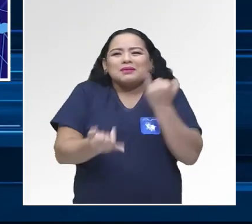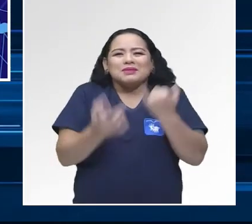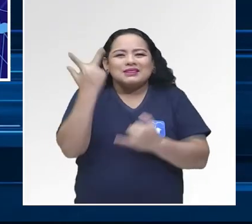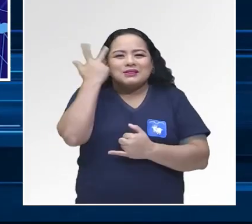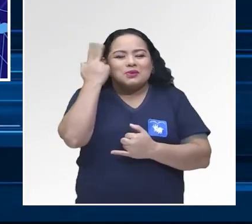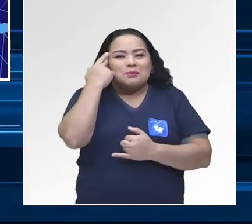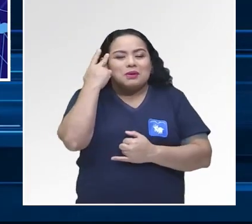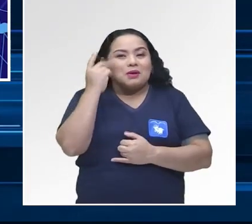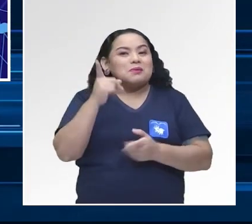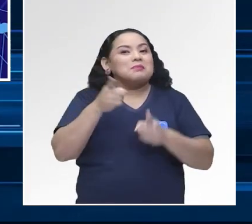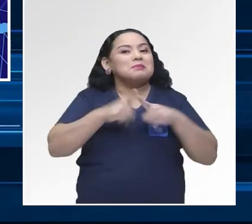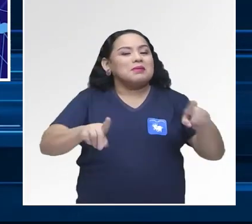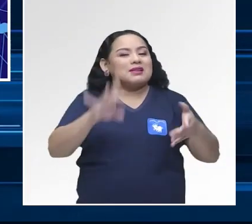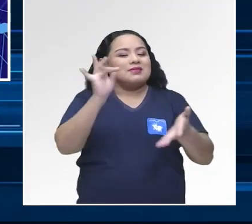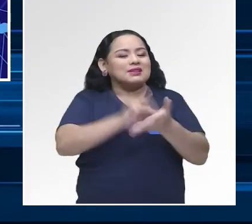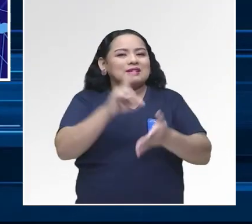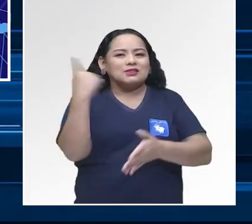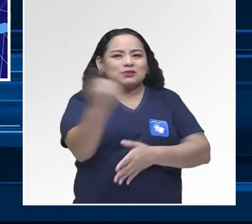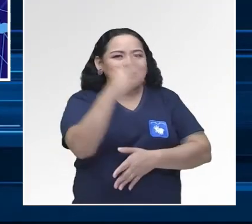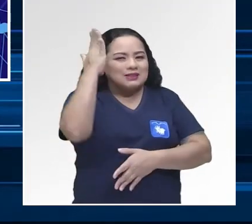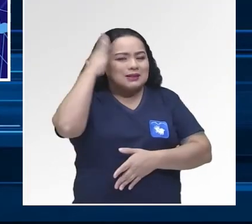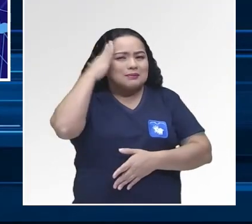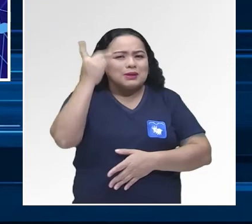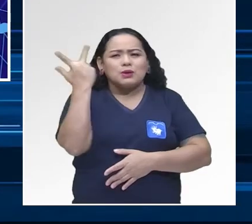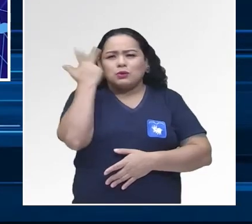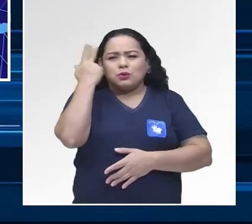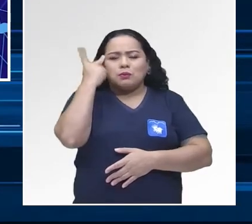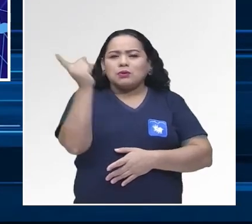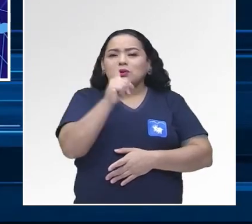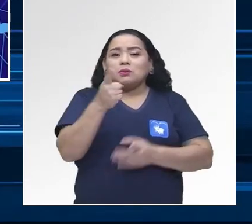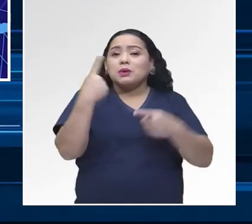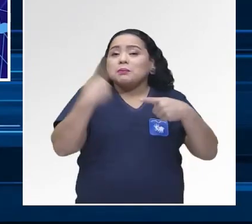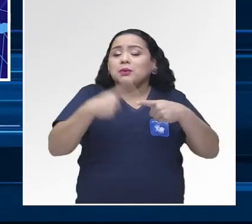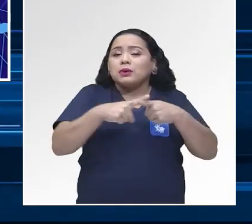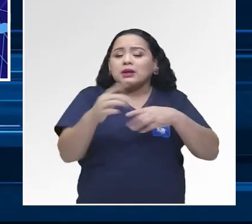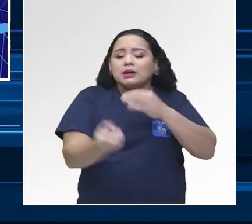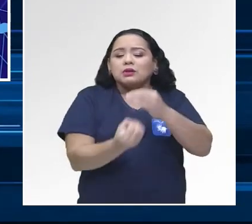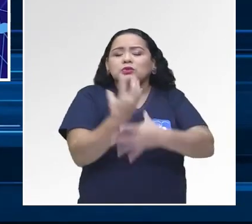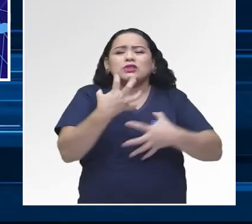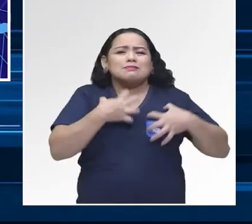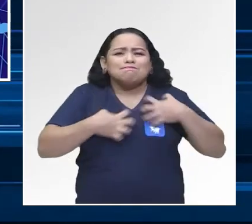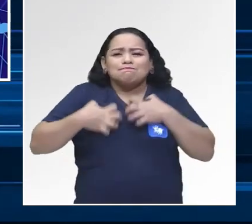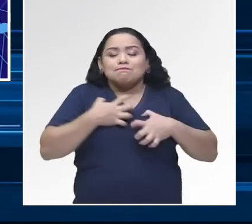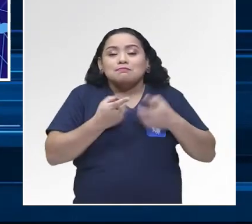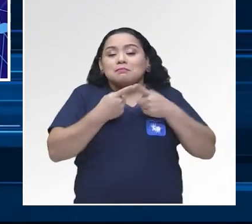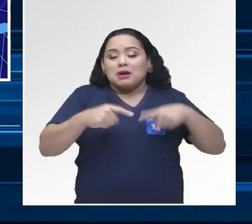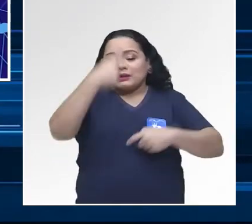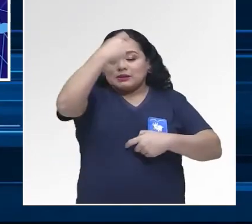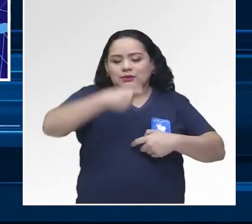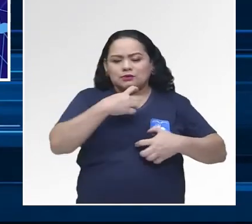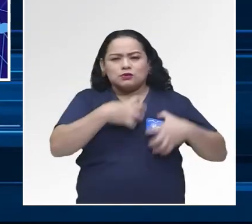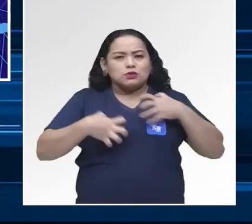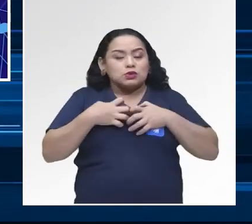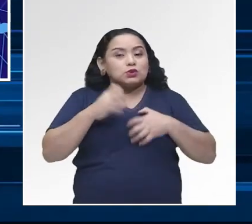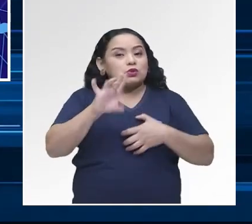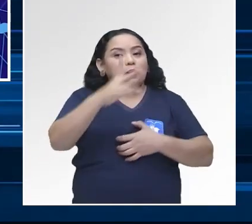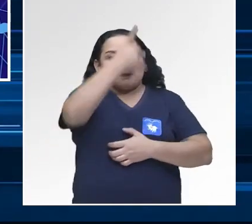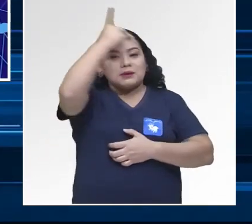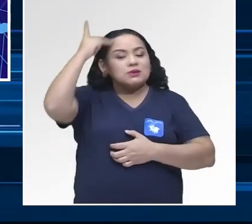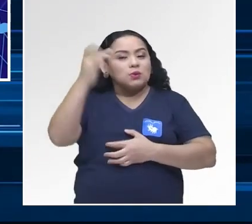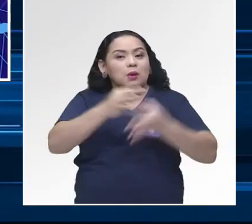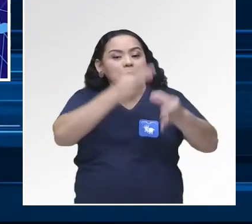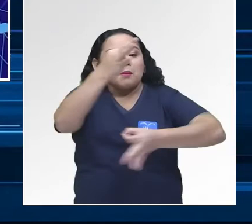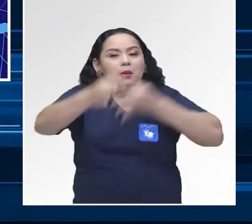sabemos que não é normal. E é por isso que nós nos tornamos inquietos. Mas só se torna inquieto quem tem o senso crítico. Quem não